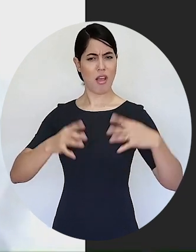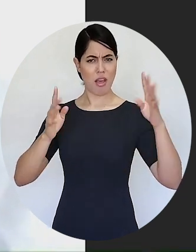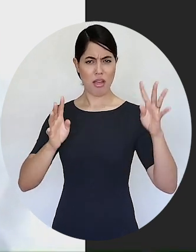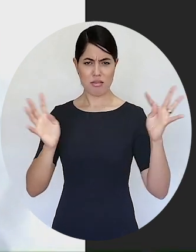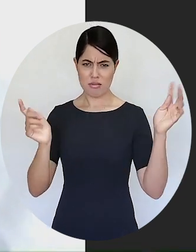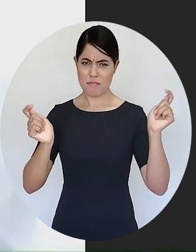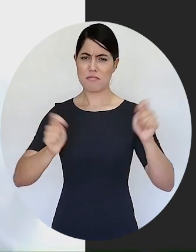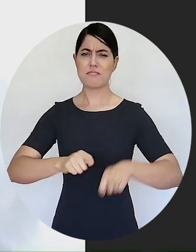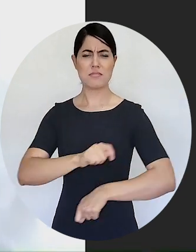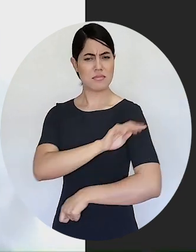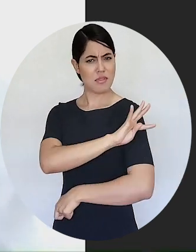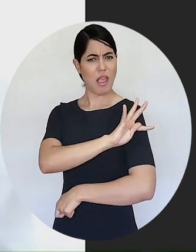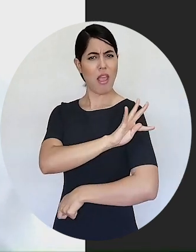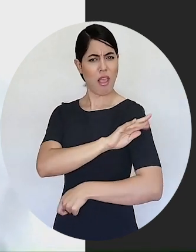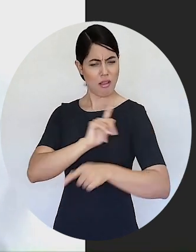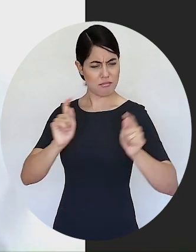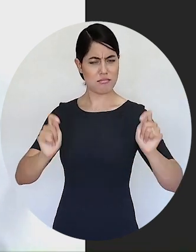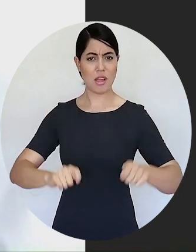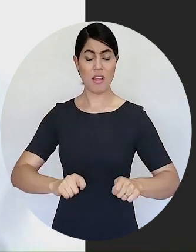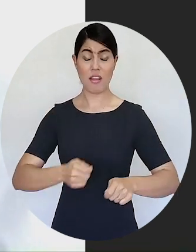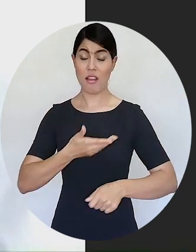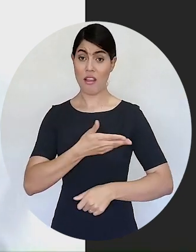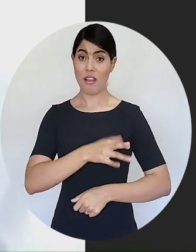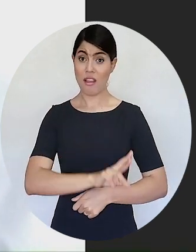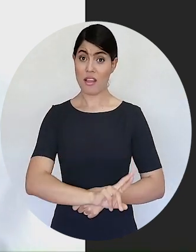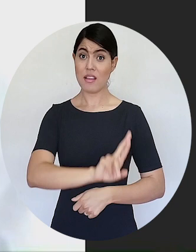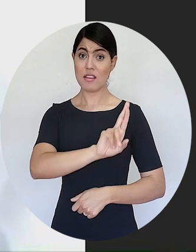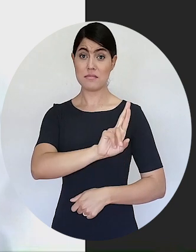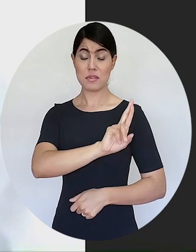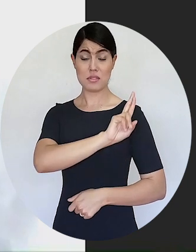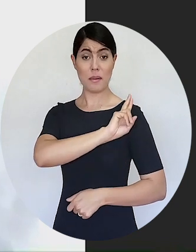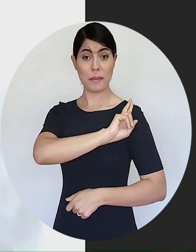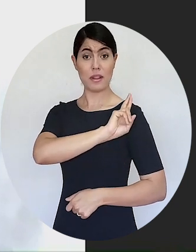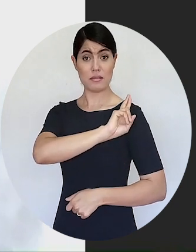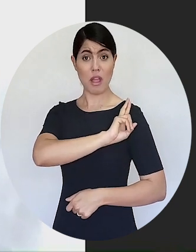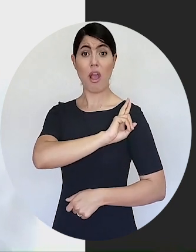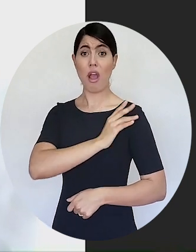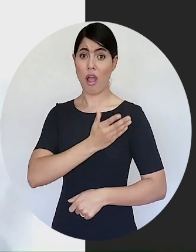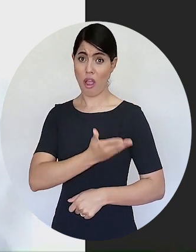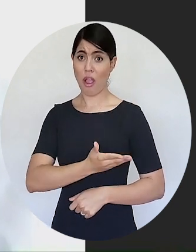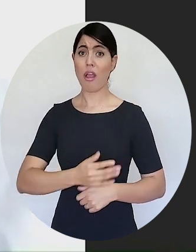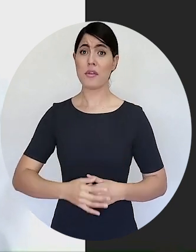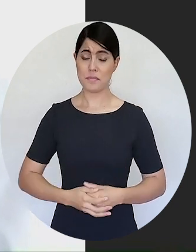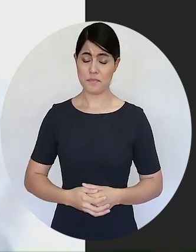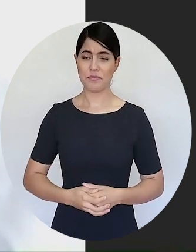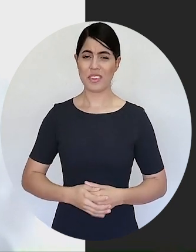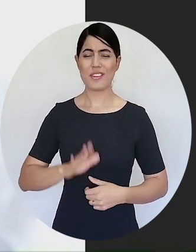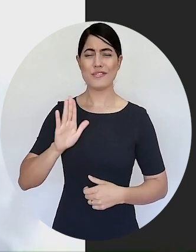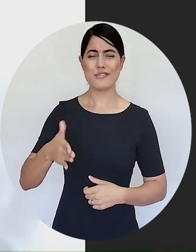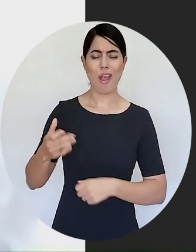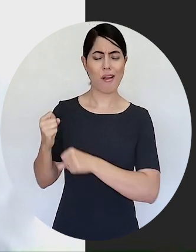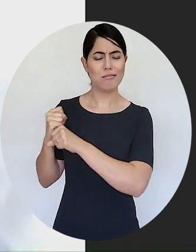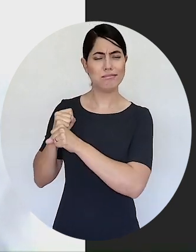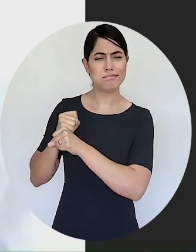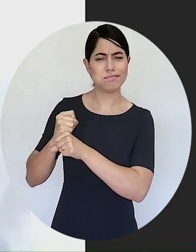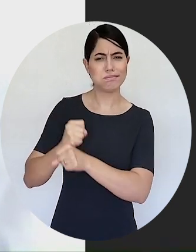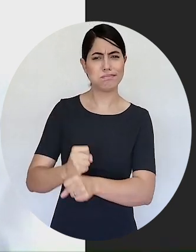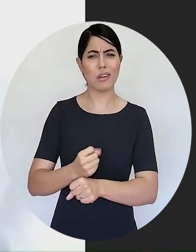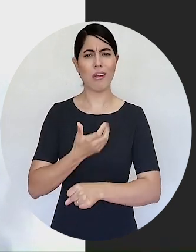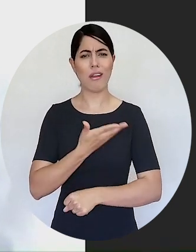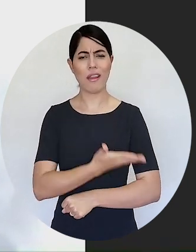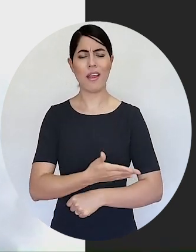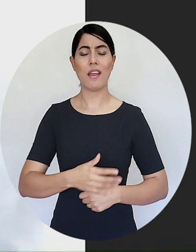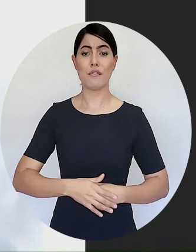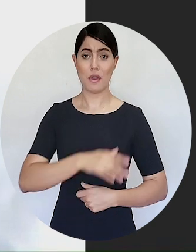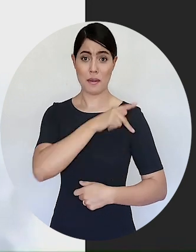capacidade técnica, pela respeitabilidade que o Dr. Nabor tem. O Dr. Nabor, que já foi muitos anos conselheiro federal, presidente